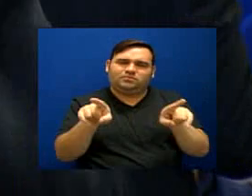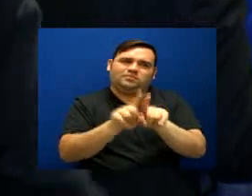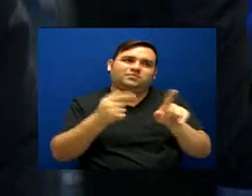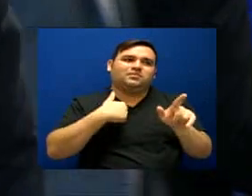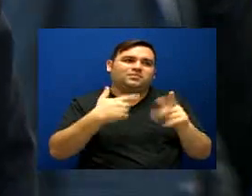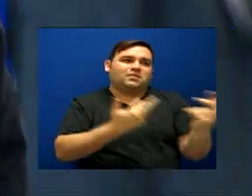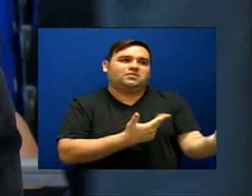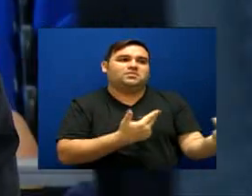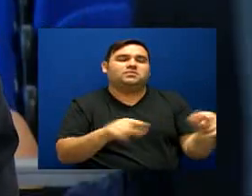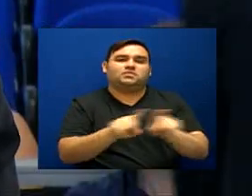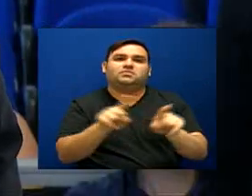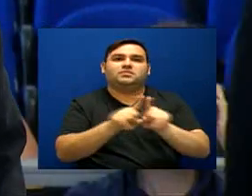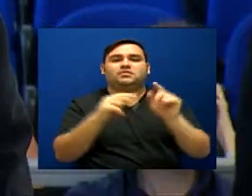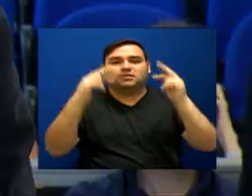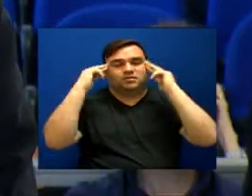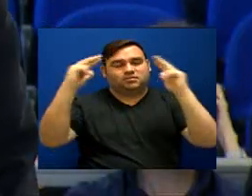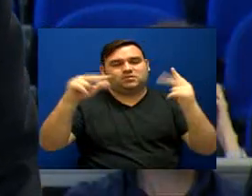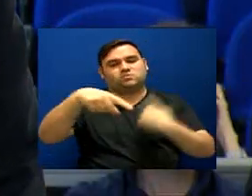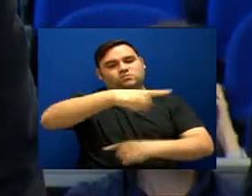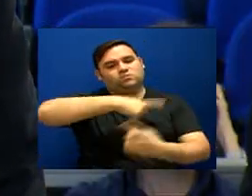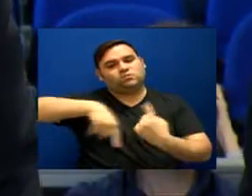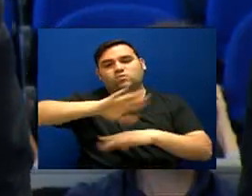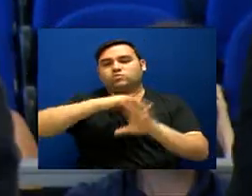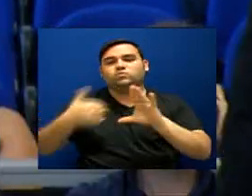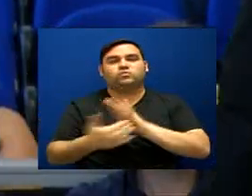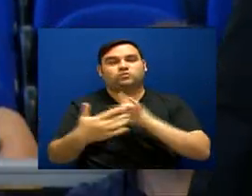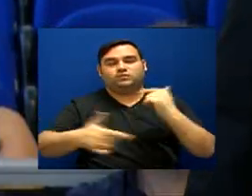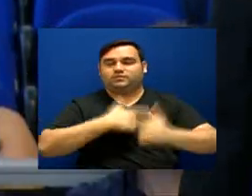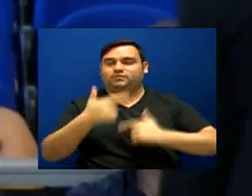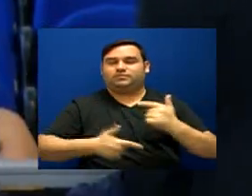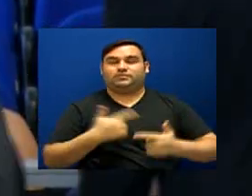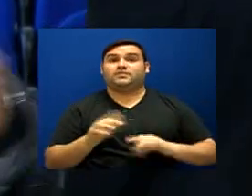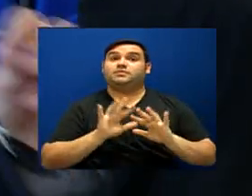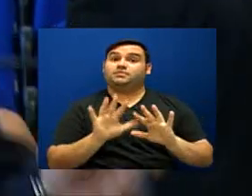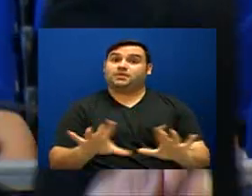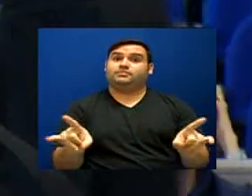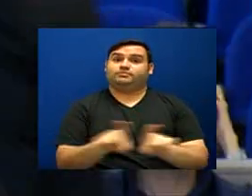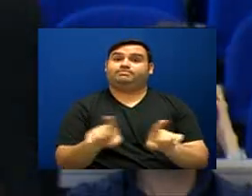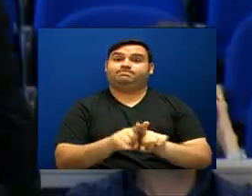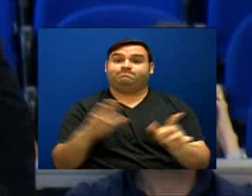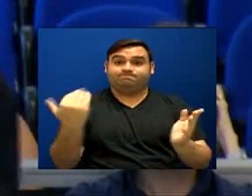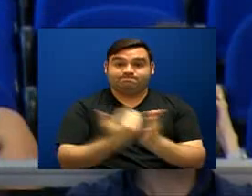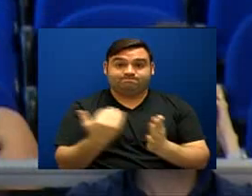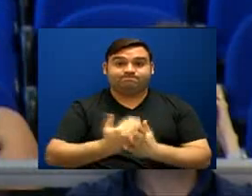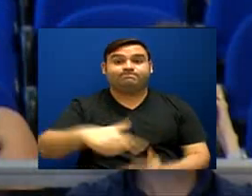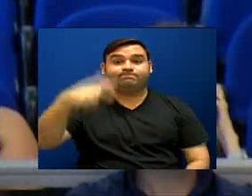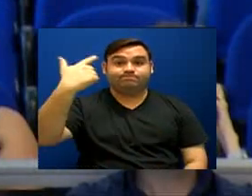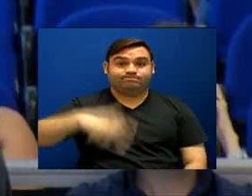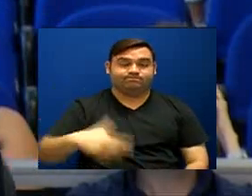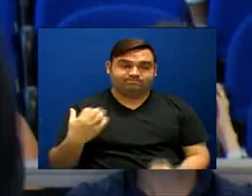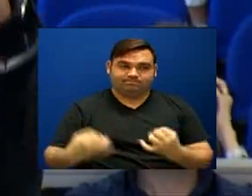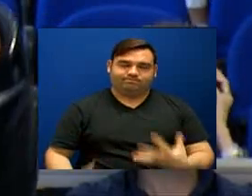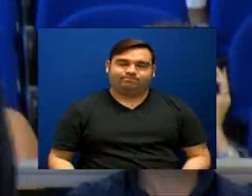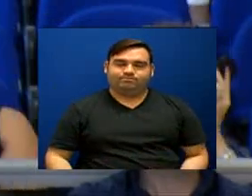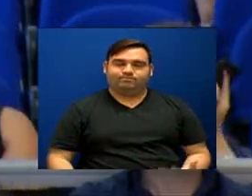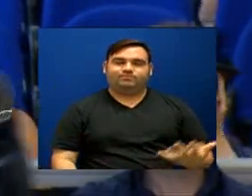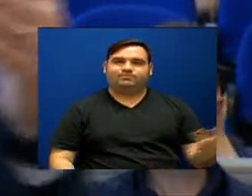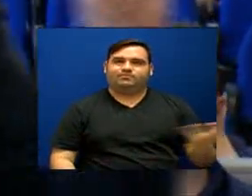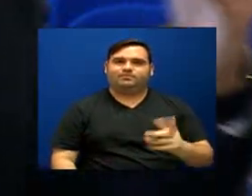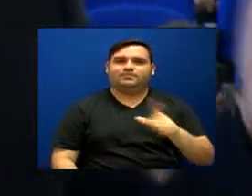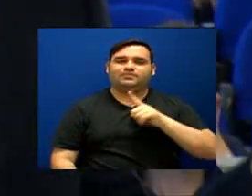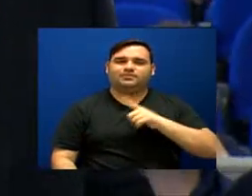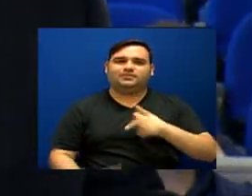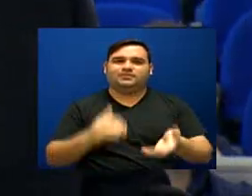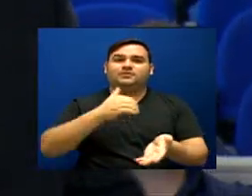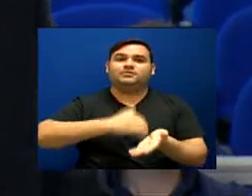muito com o de Vossa Excelência, e respeito a forma de todos os outros trabalharem. Agora, a questão, mais uma vez, trazendo à tona essa questão polêmica do